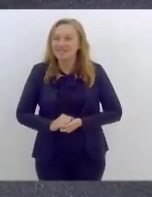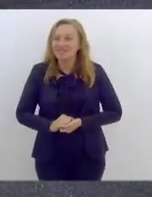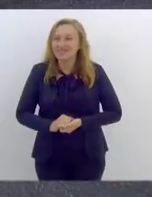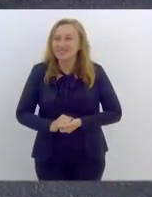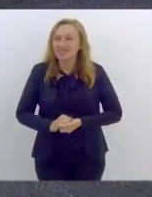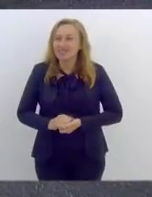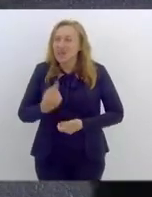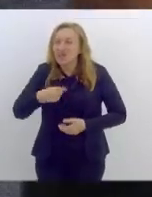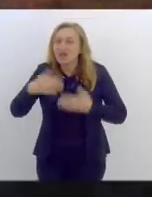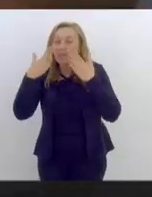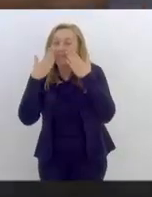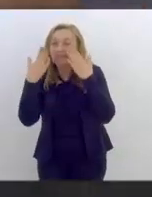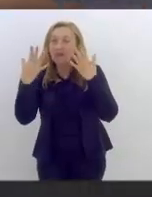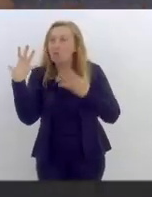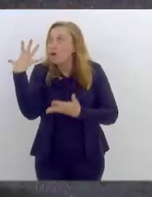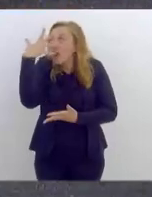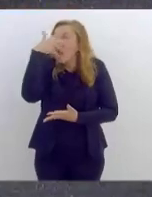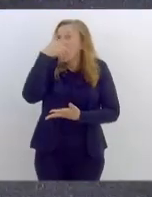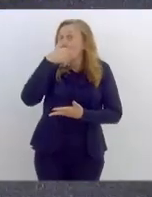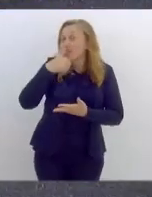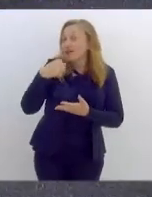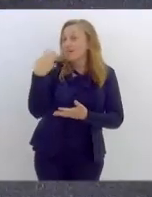Eu vou apresentar uma linda canção,